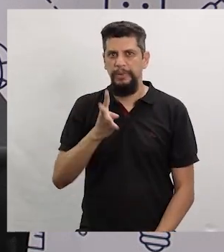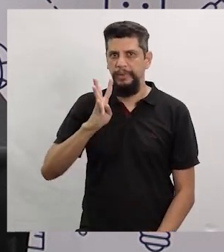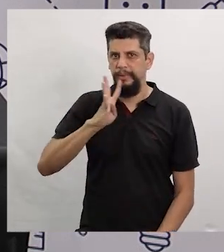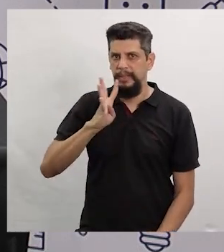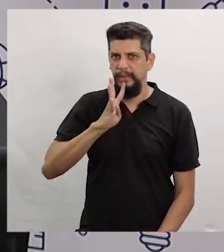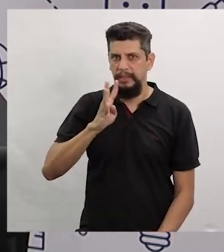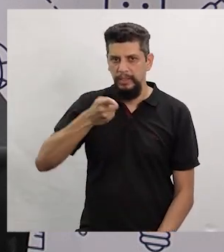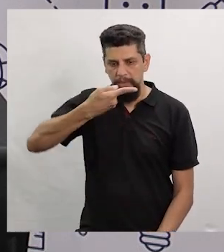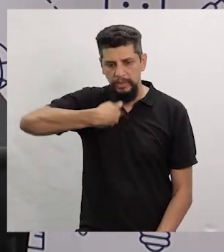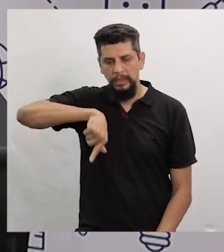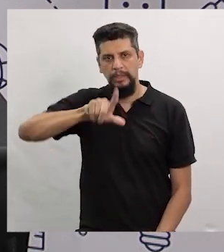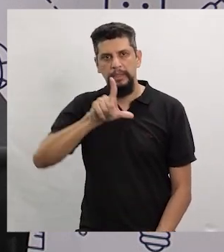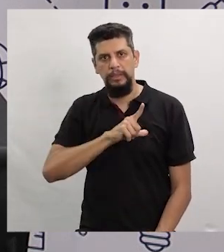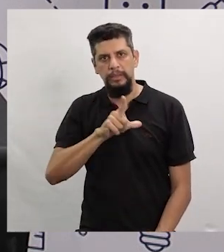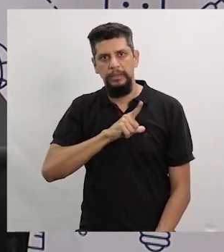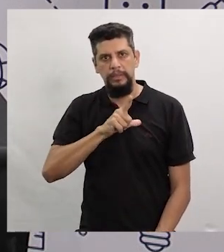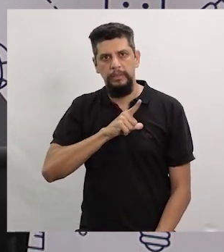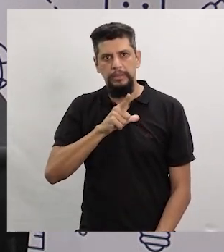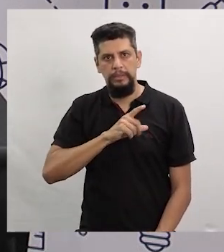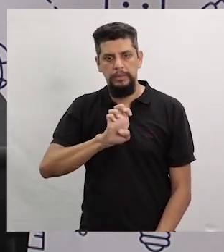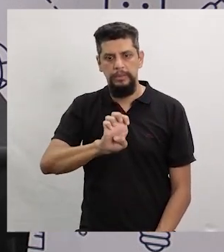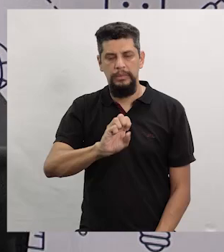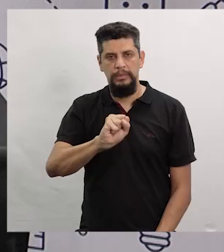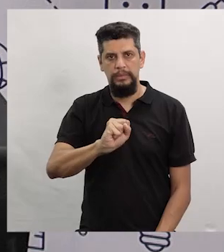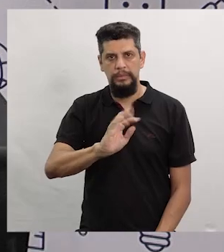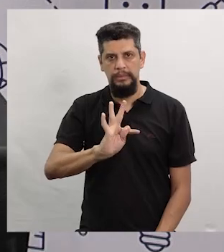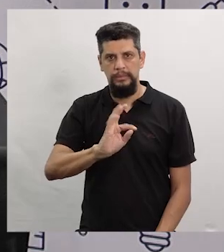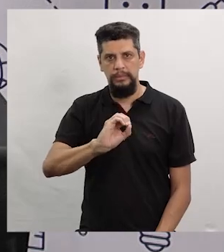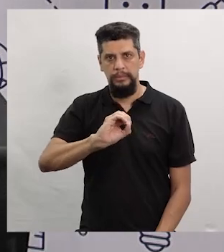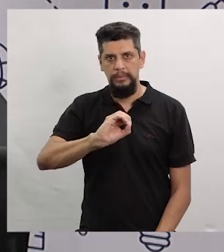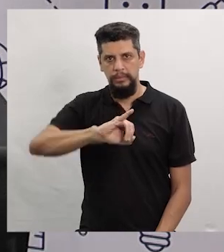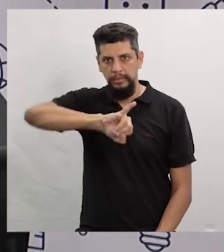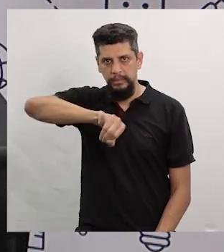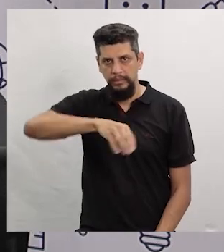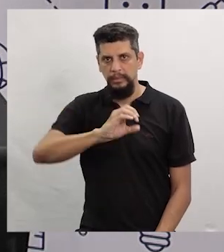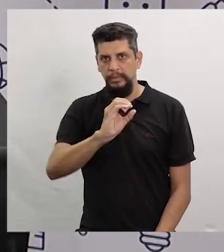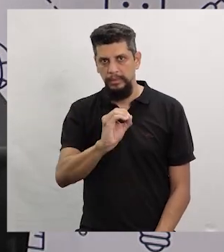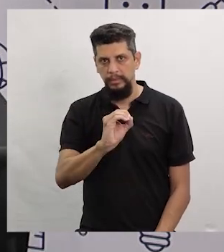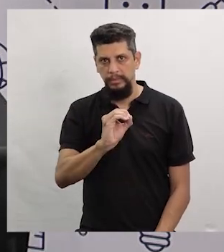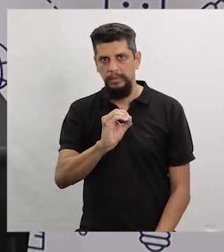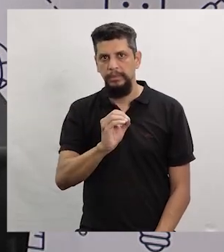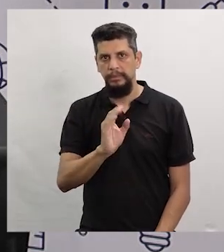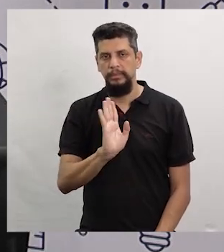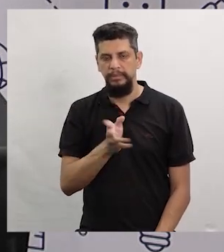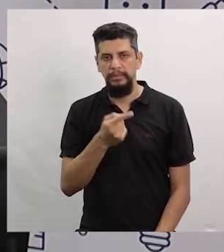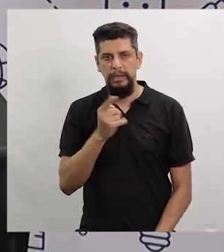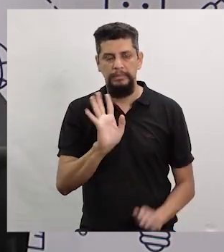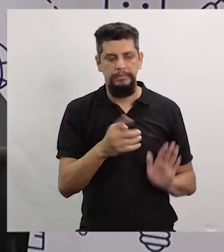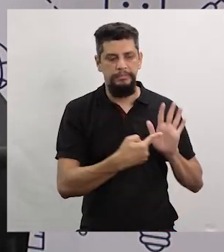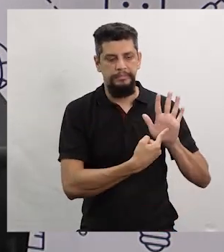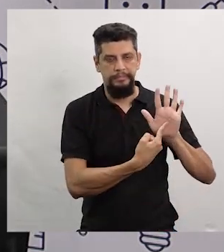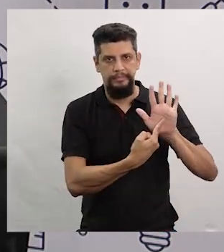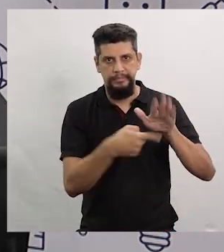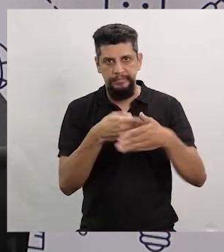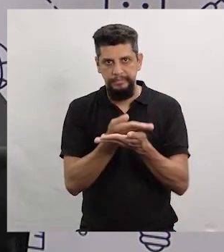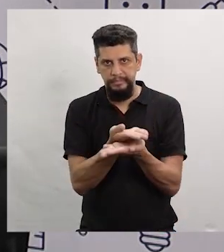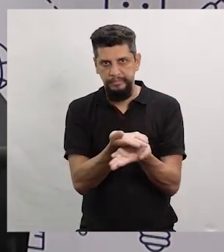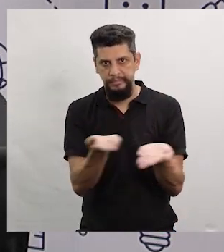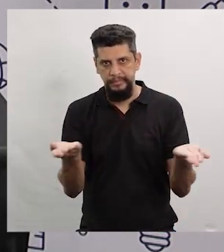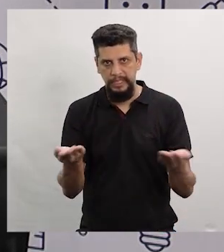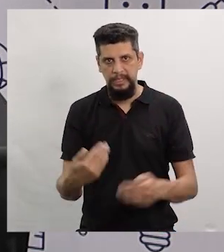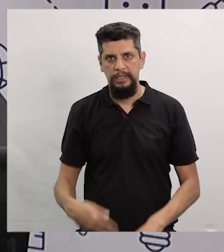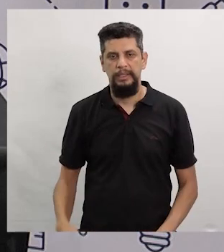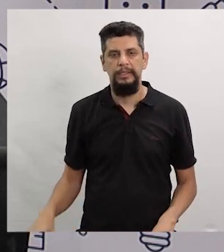você já conhece nós temos o estojo que a gente acabou de conversar